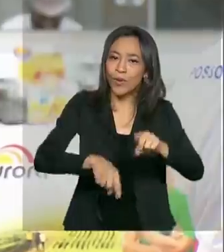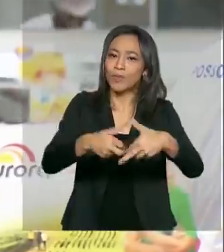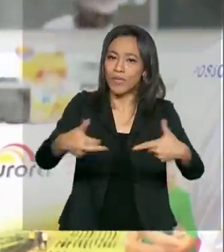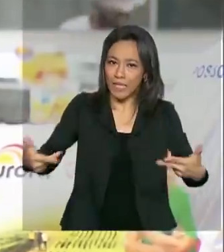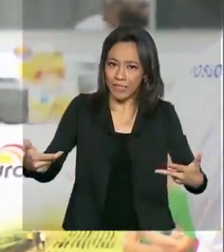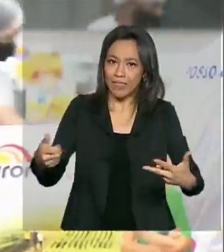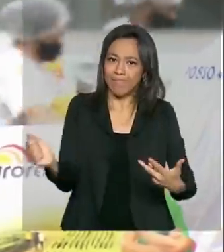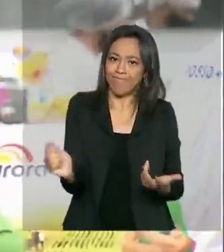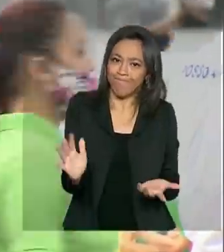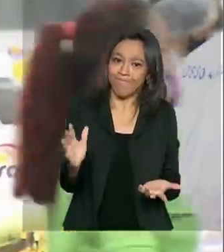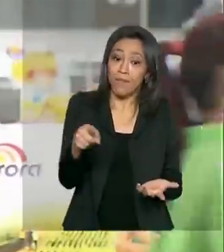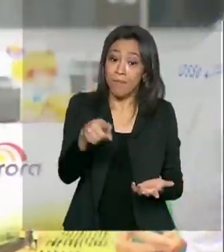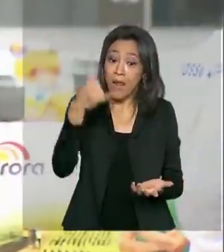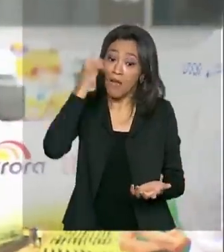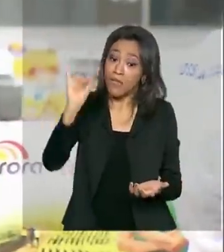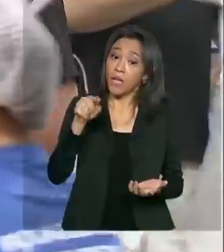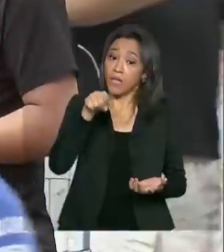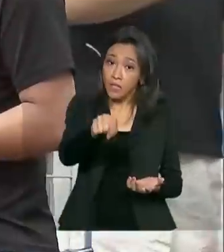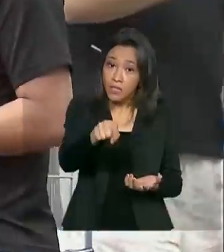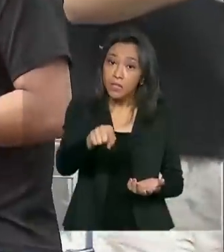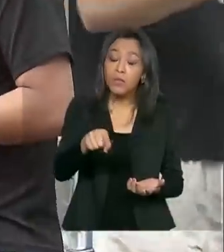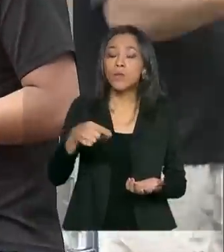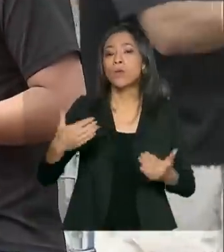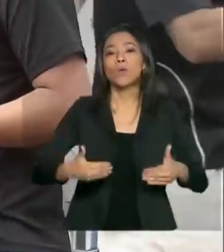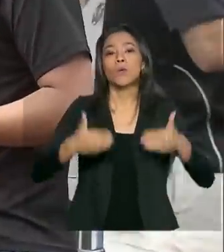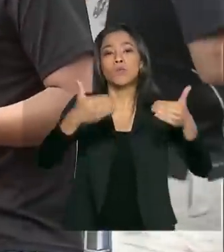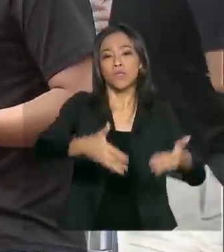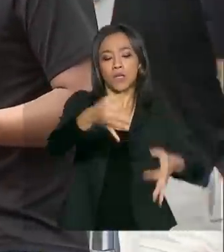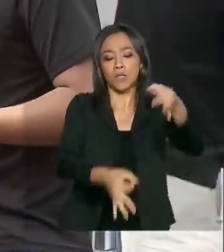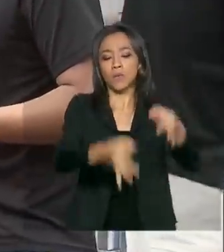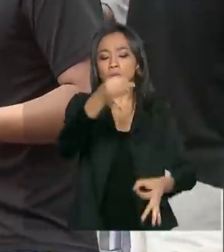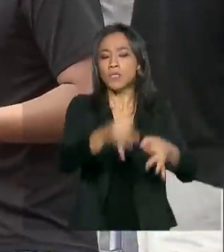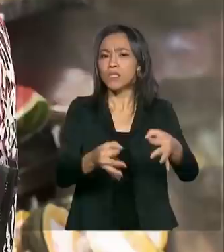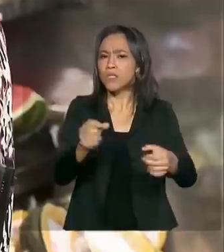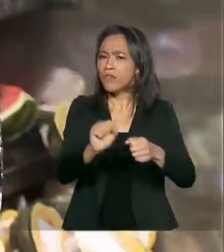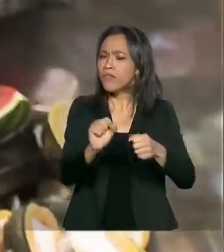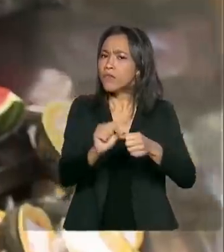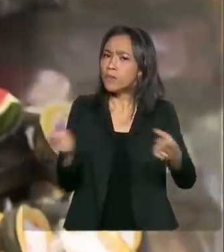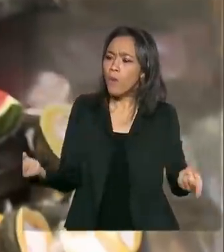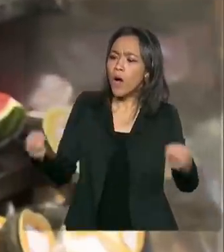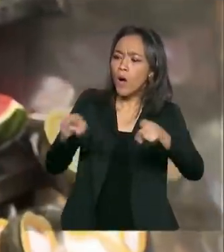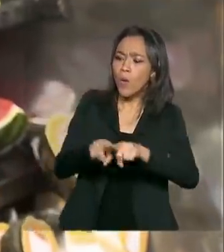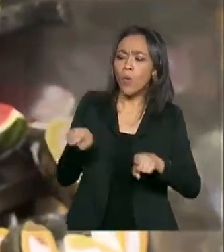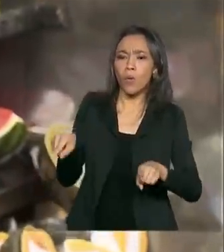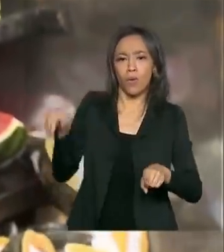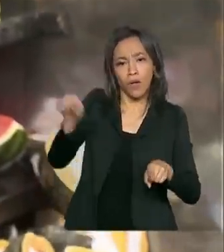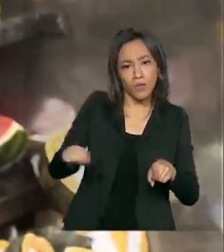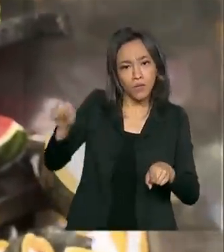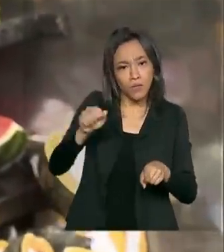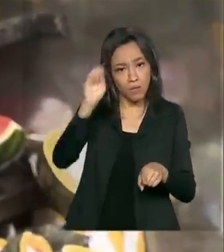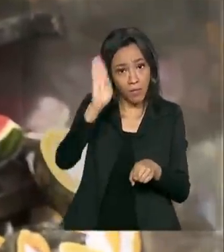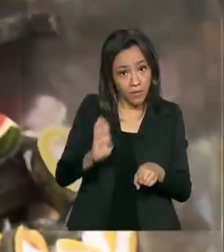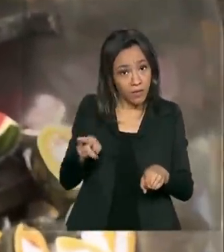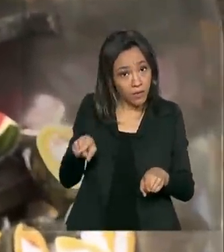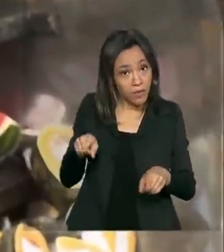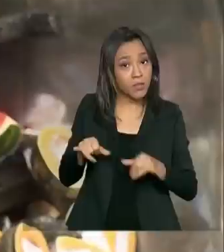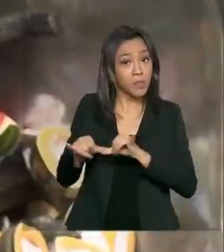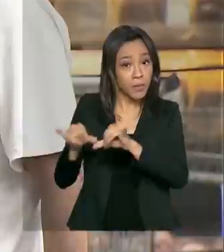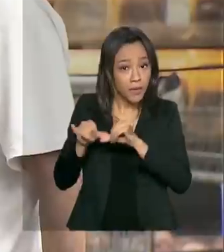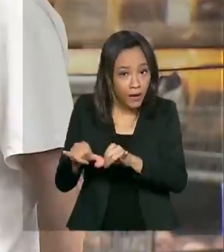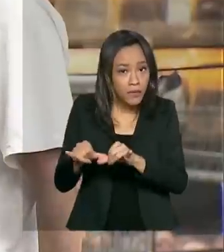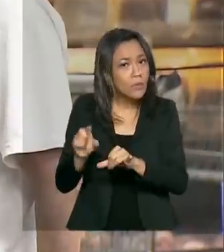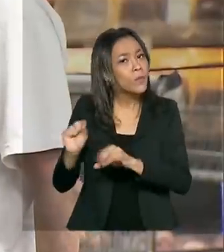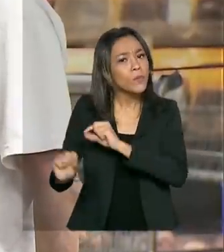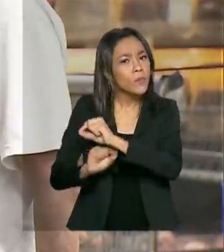E para evitar essa prática, o Ministério da Justiça fez um acordo com a Associação Brasileira de Supermercados